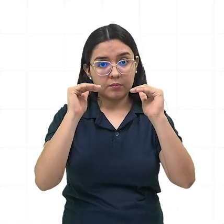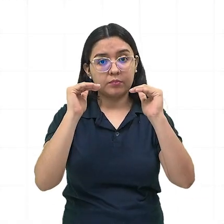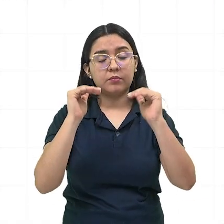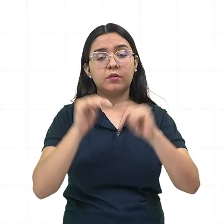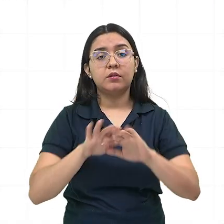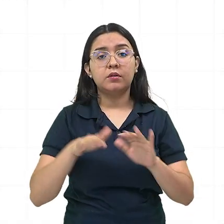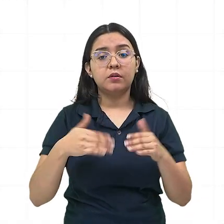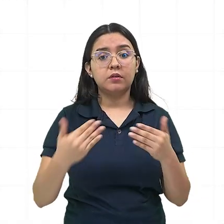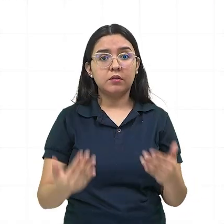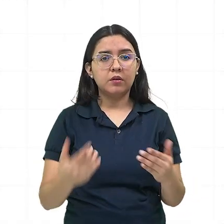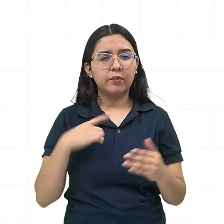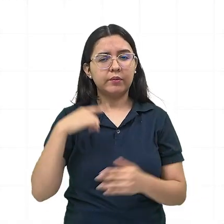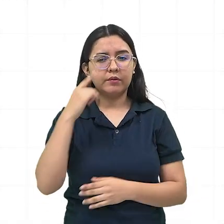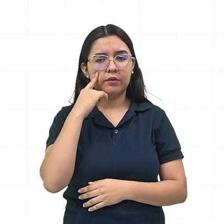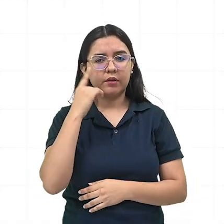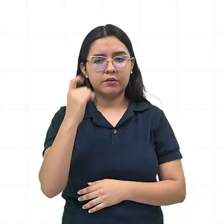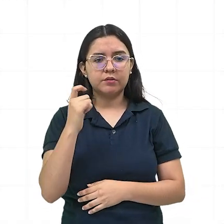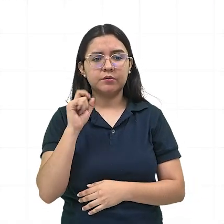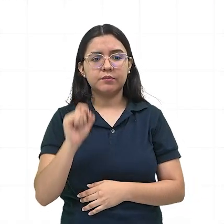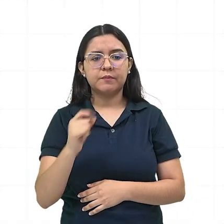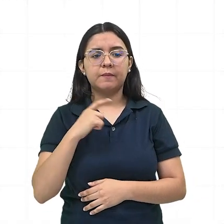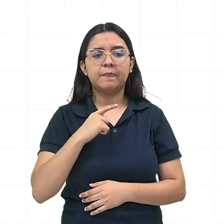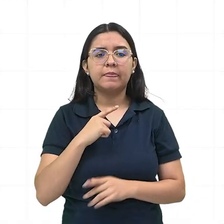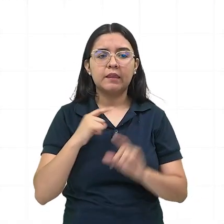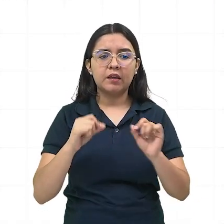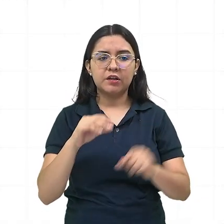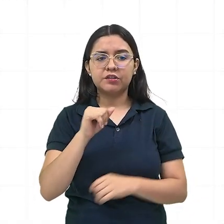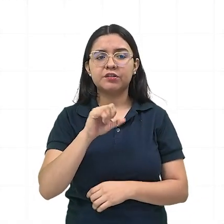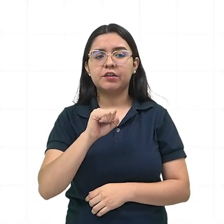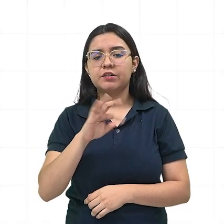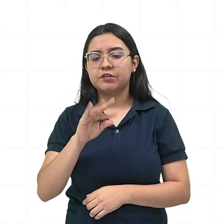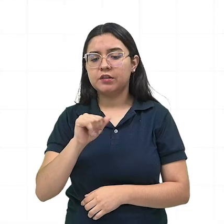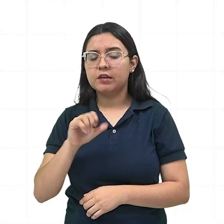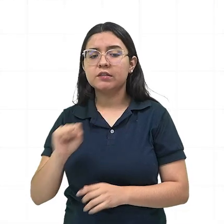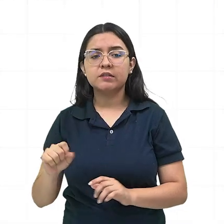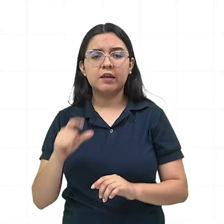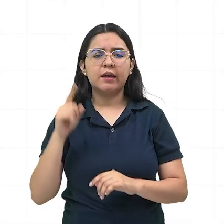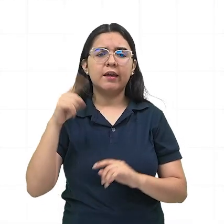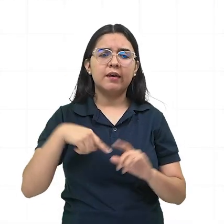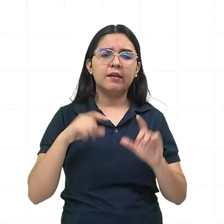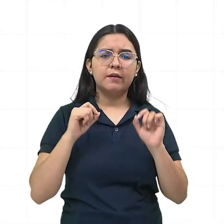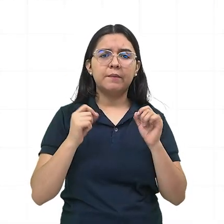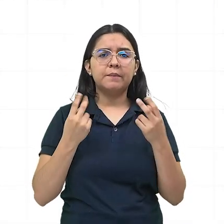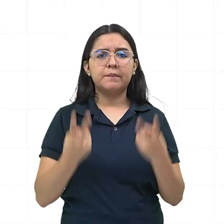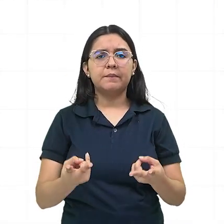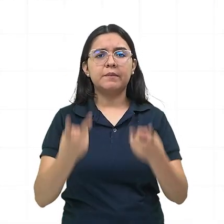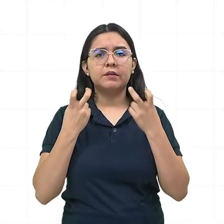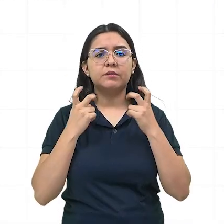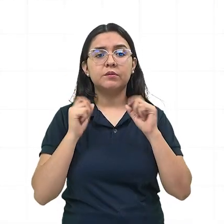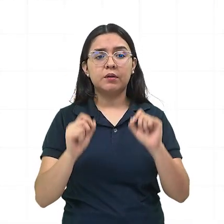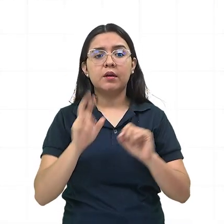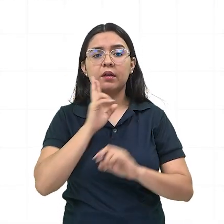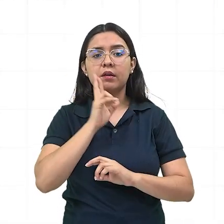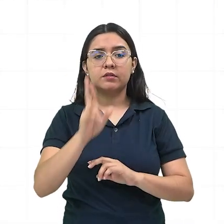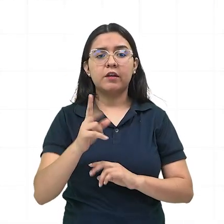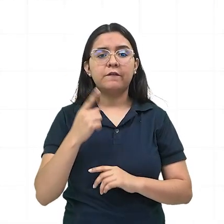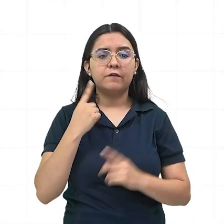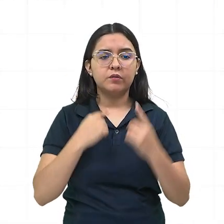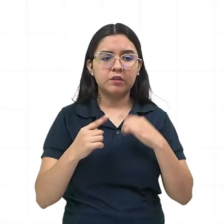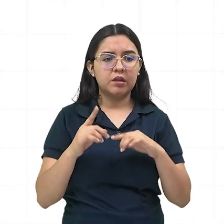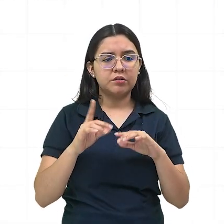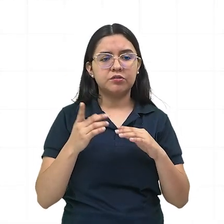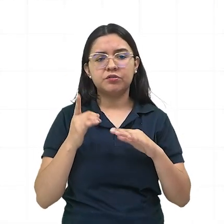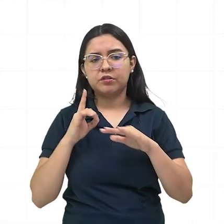né? E aqui é bem interessante. As castas eram vistas como resultado da vontade divina,